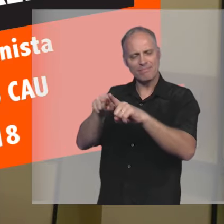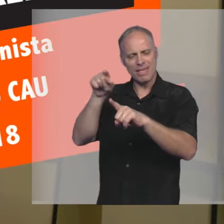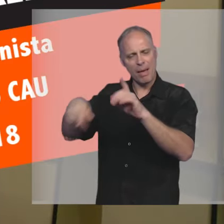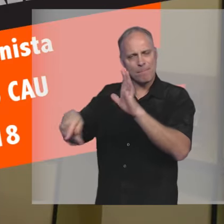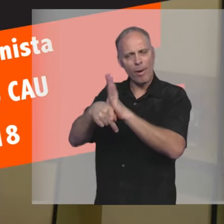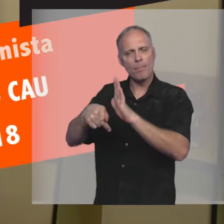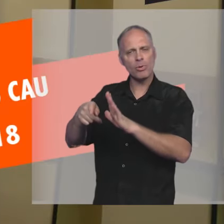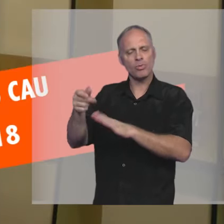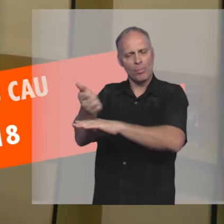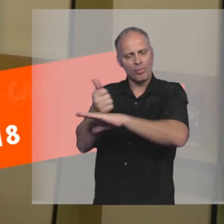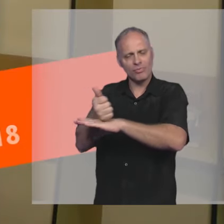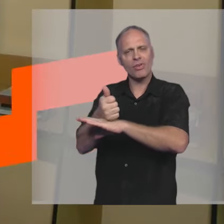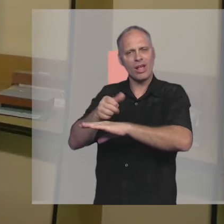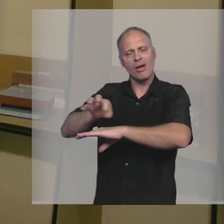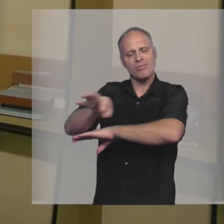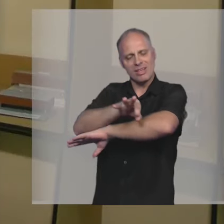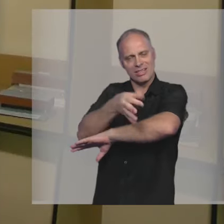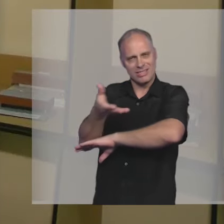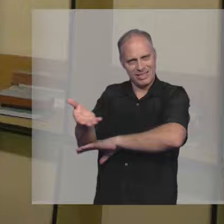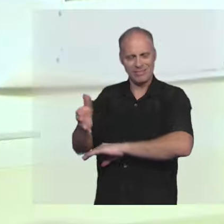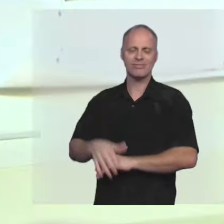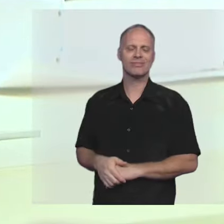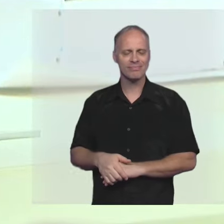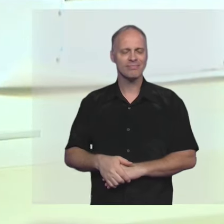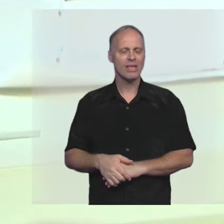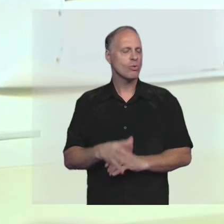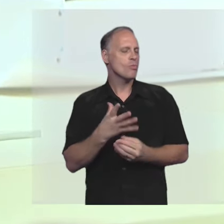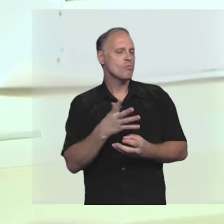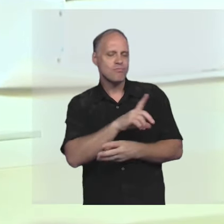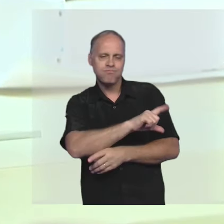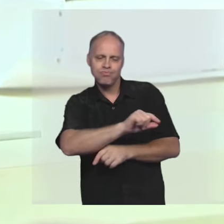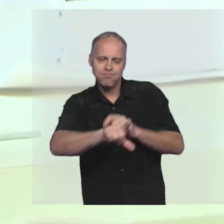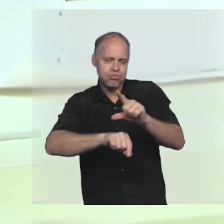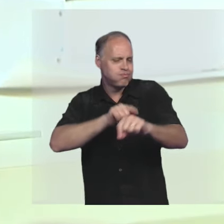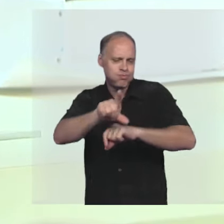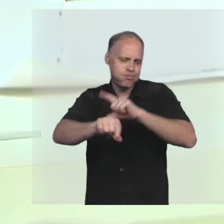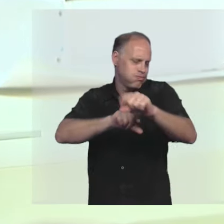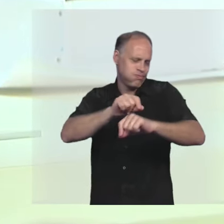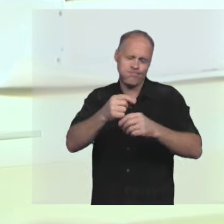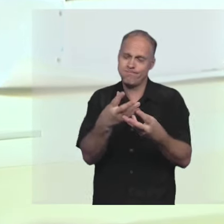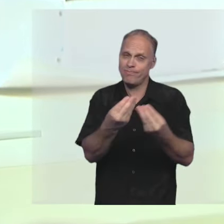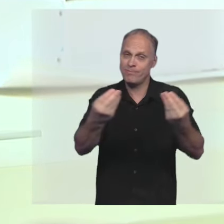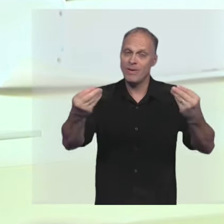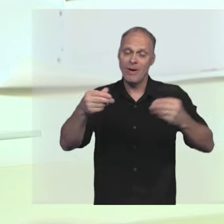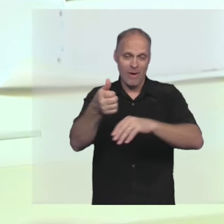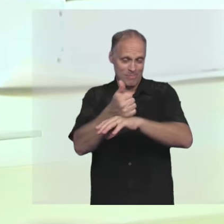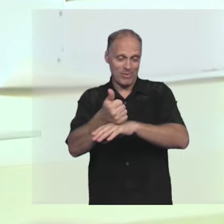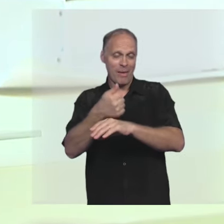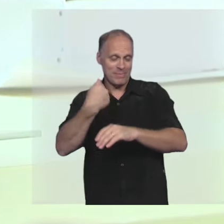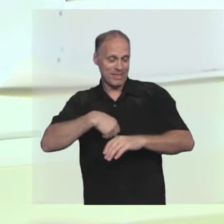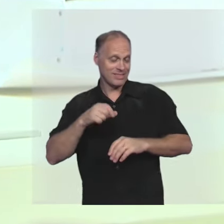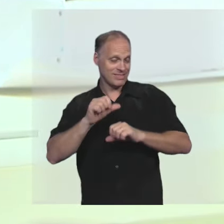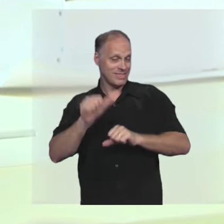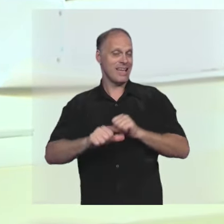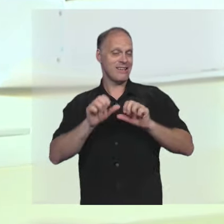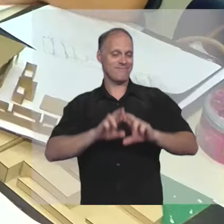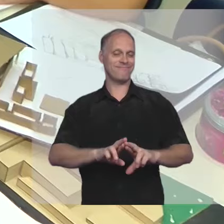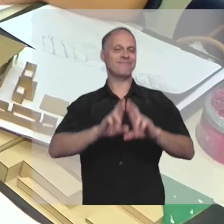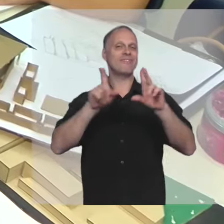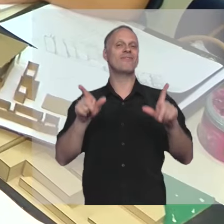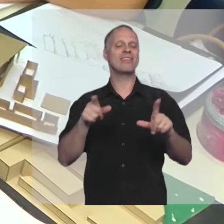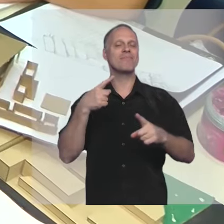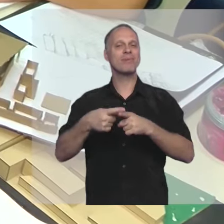são também atribuições do profissional de arquitetura e urbanismo. E com tantas opções, o profissional dessa área precisa se